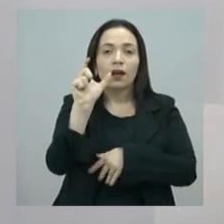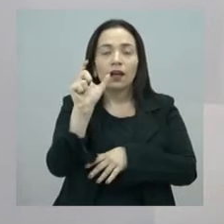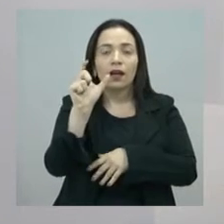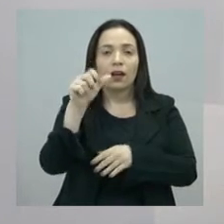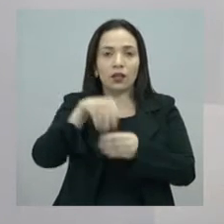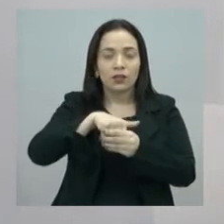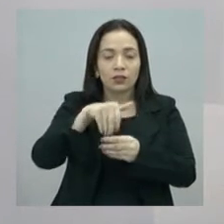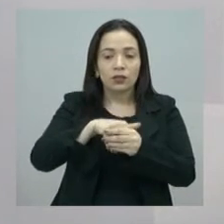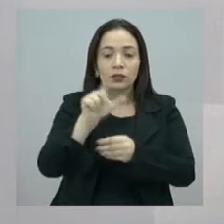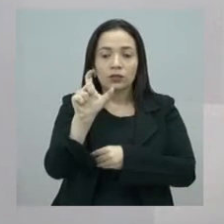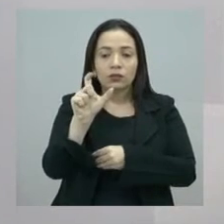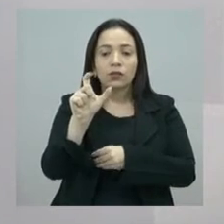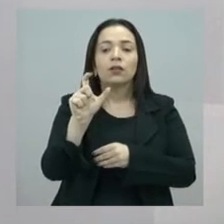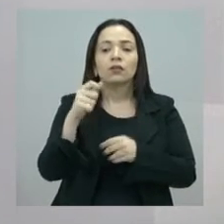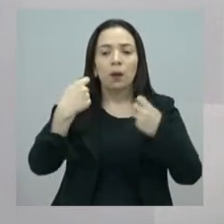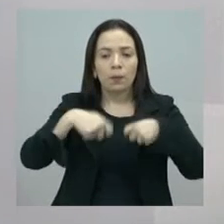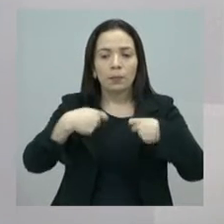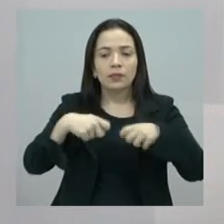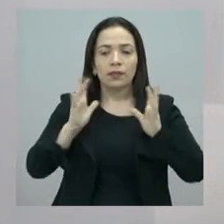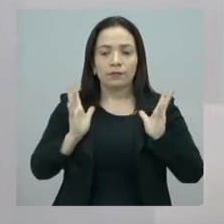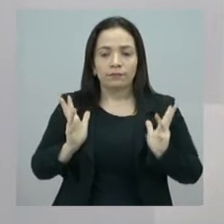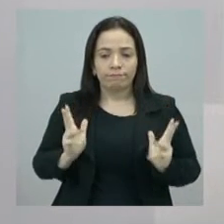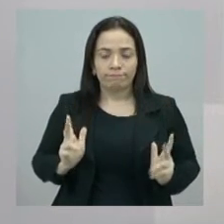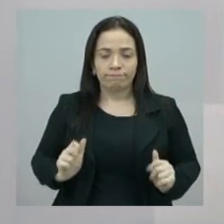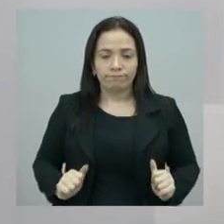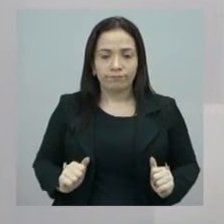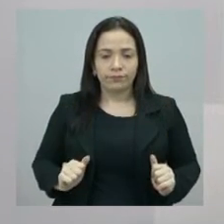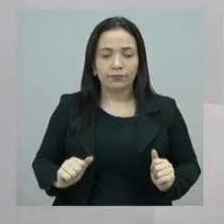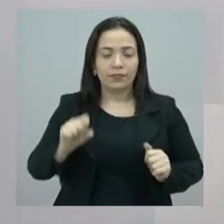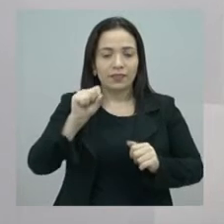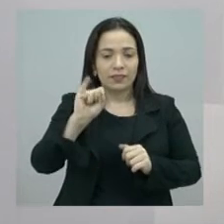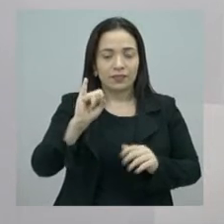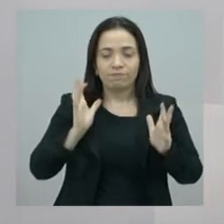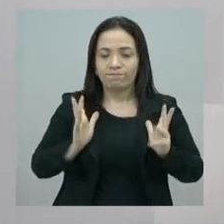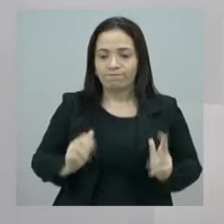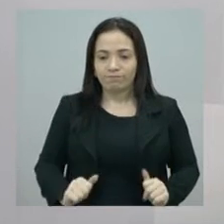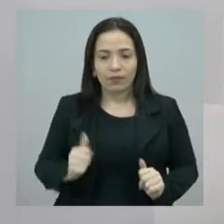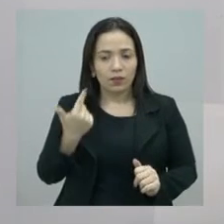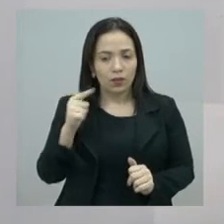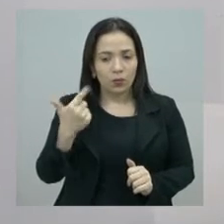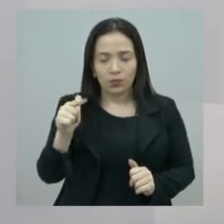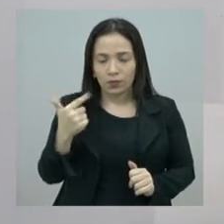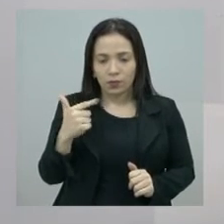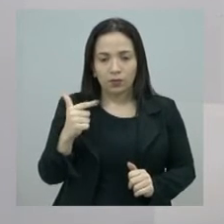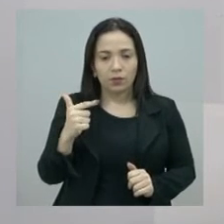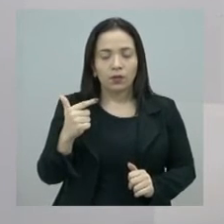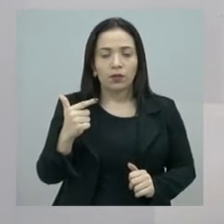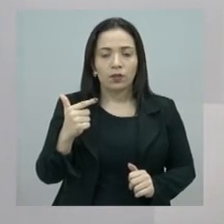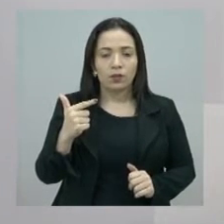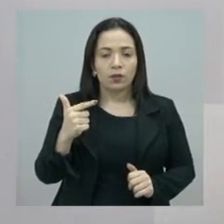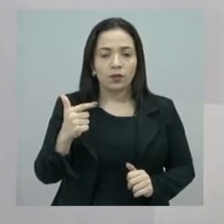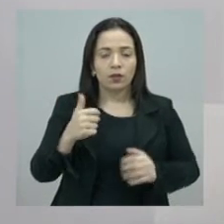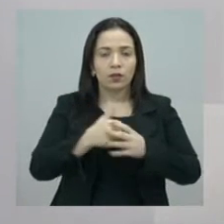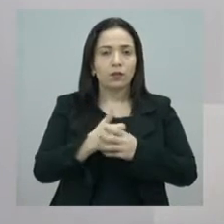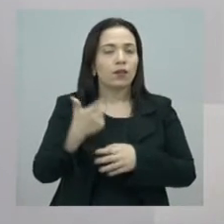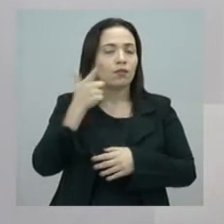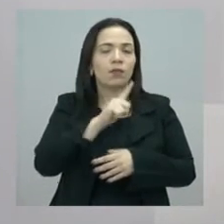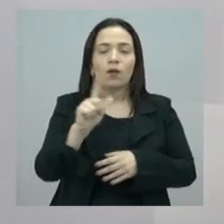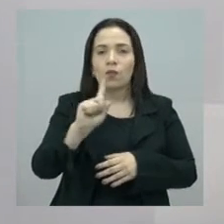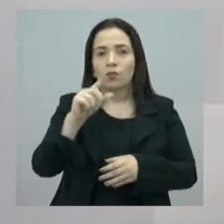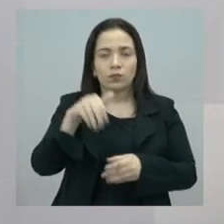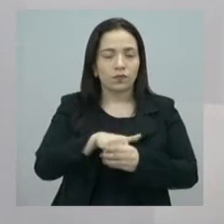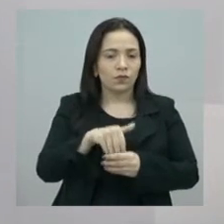estar regularizado com a Justiça Eleitoral. Se você não tiver regularizado com a Justiça Eleitoral, você não vai